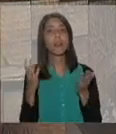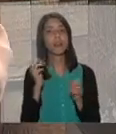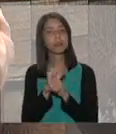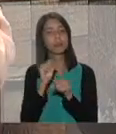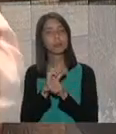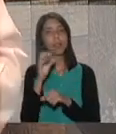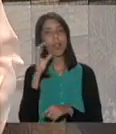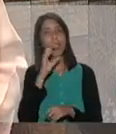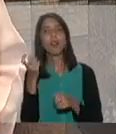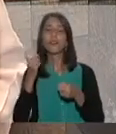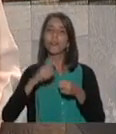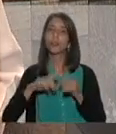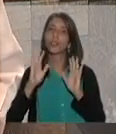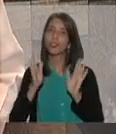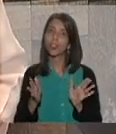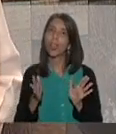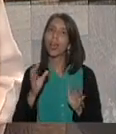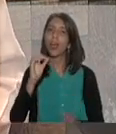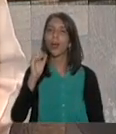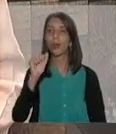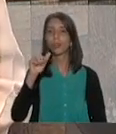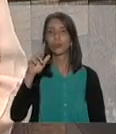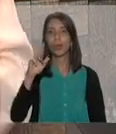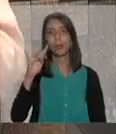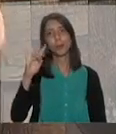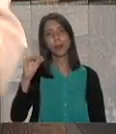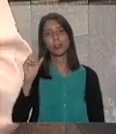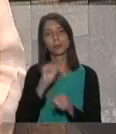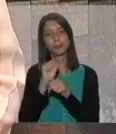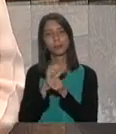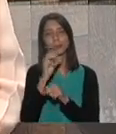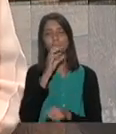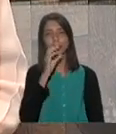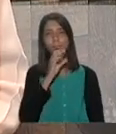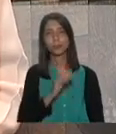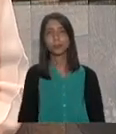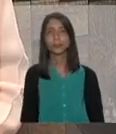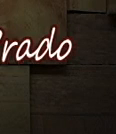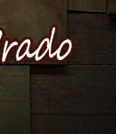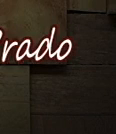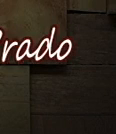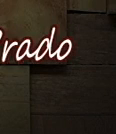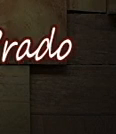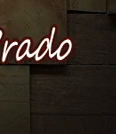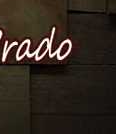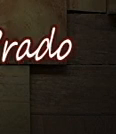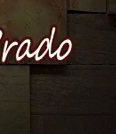um breve intervalo. Eu volto já com mais Osmar Prado para você. Não sai daí não, que é rapidinho.